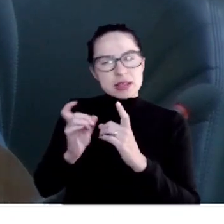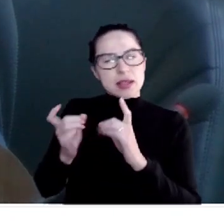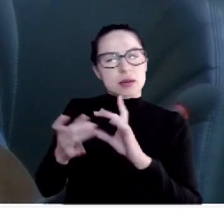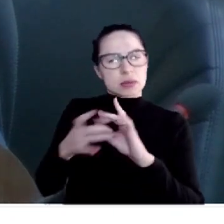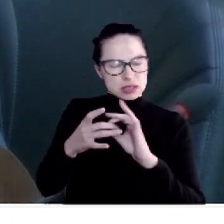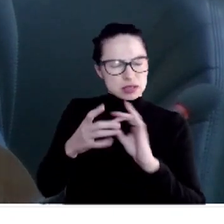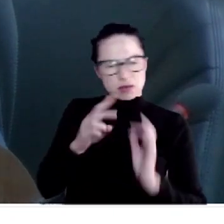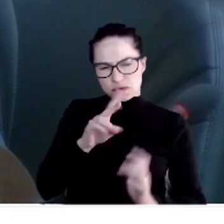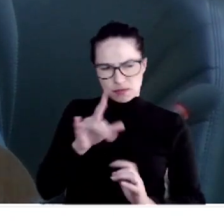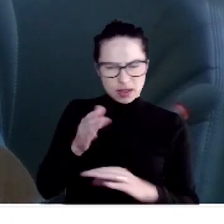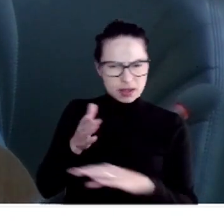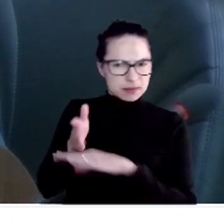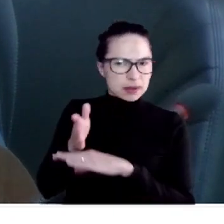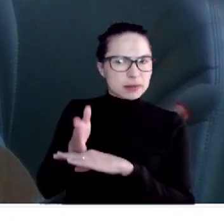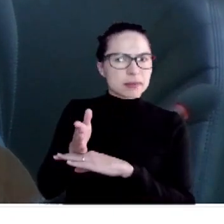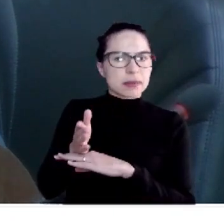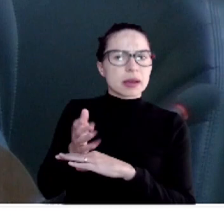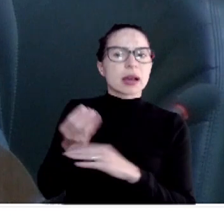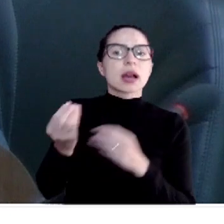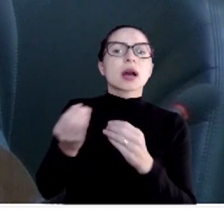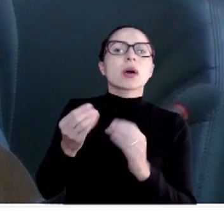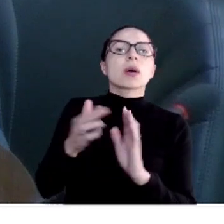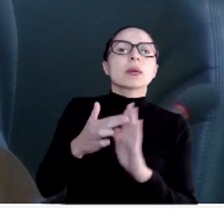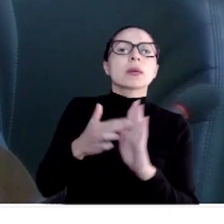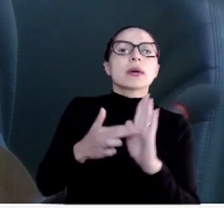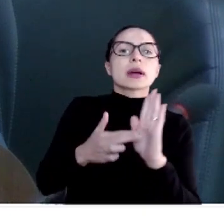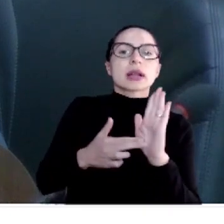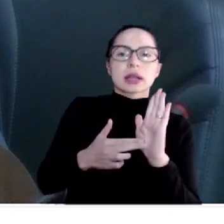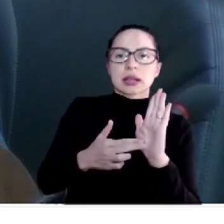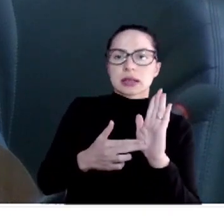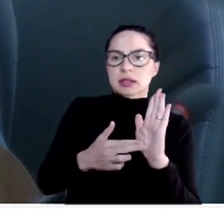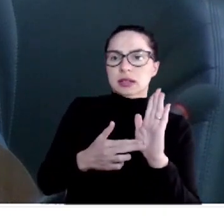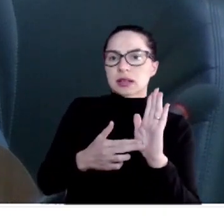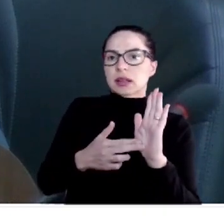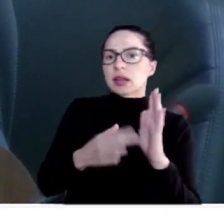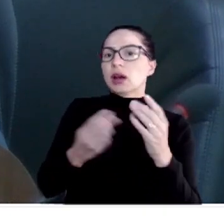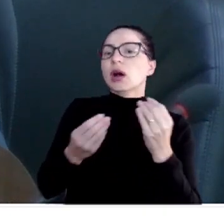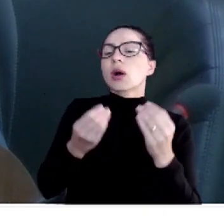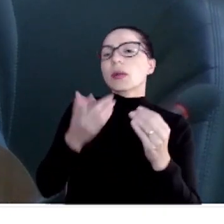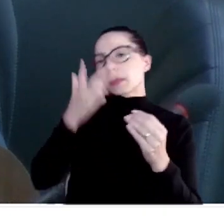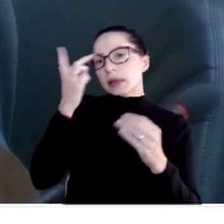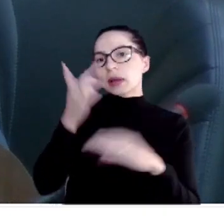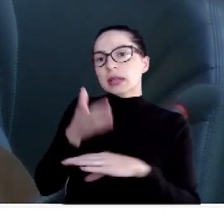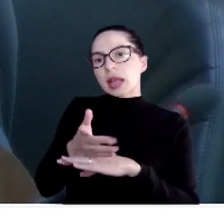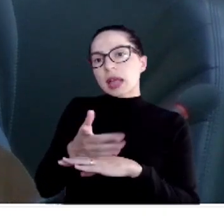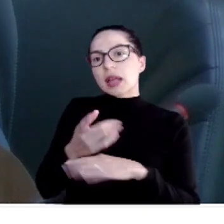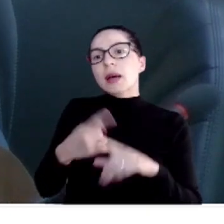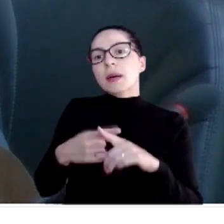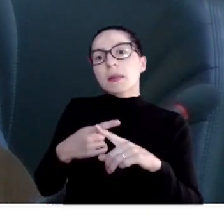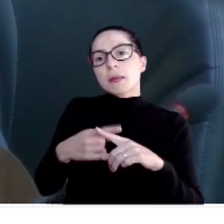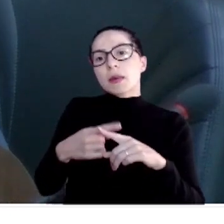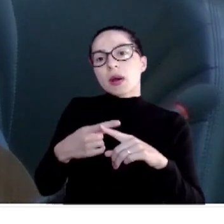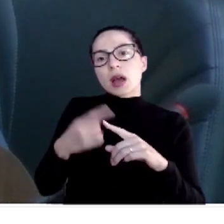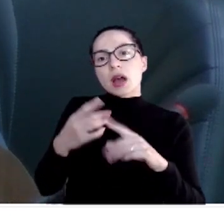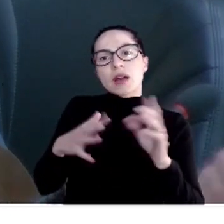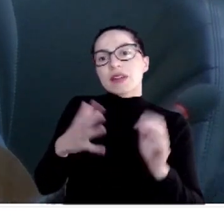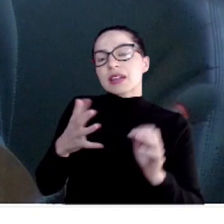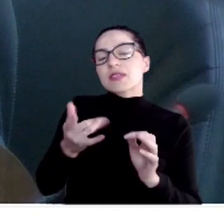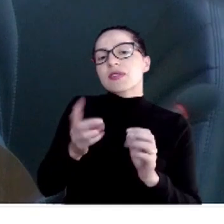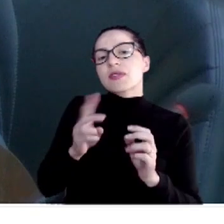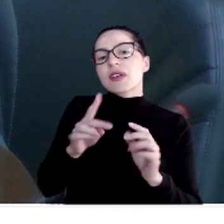participa? Então, quais que são os protocolos? Qual que a pessoa tem acesso? Porque daqui a pouco não vai ser uma simples